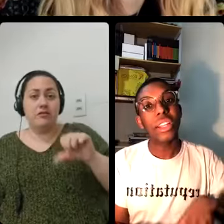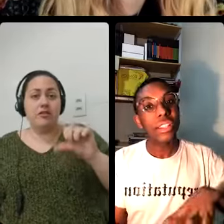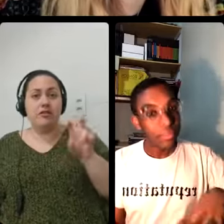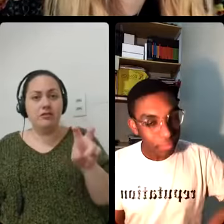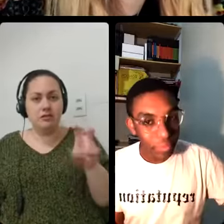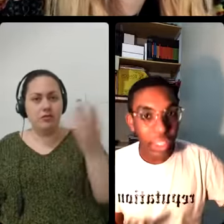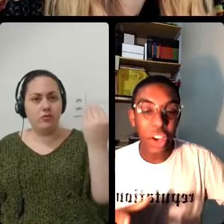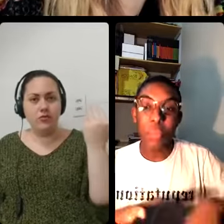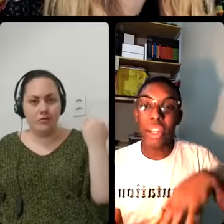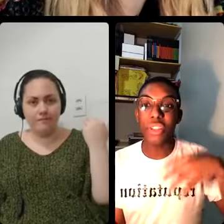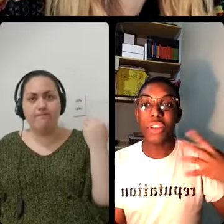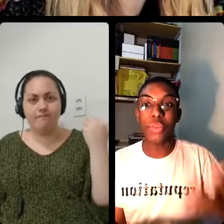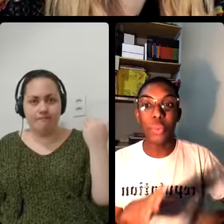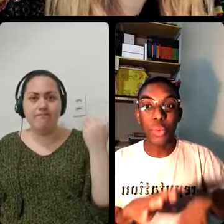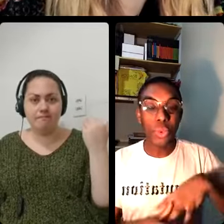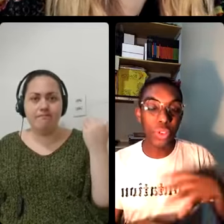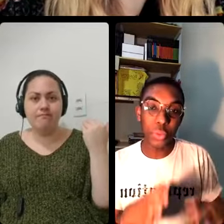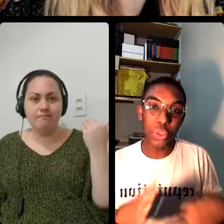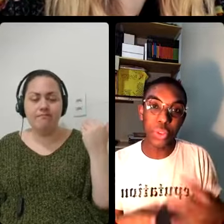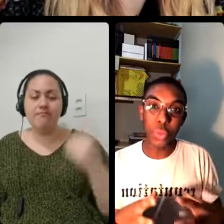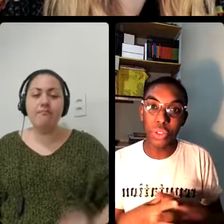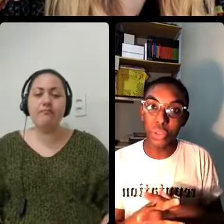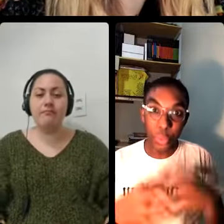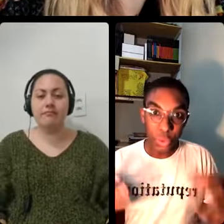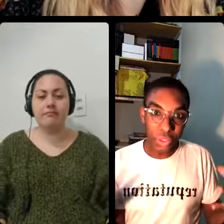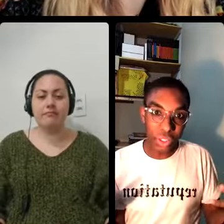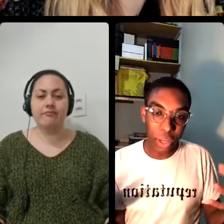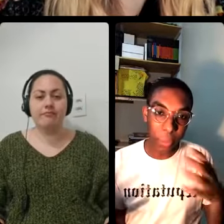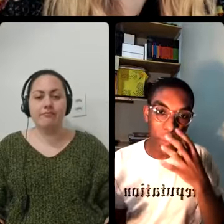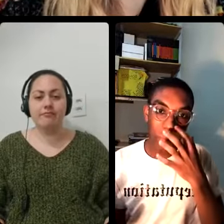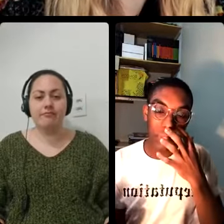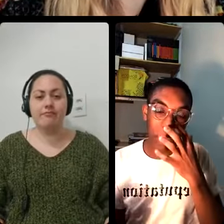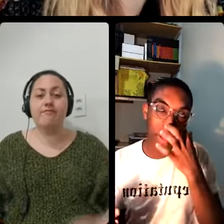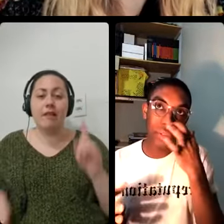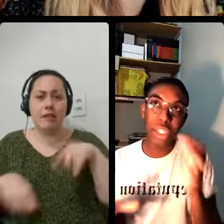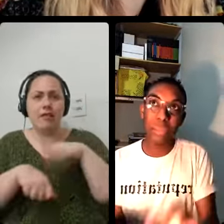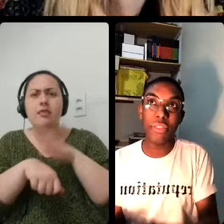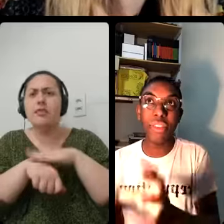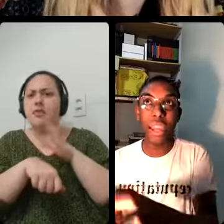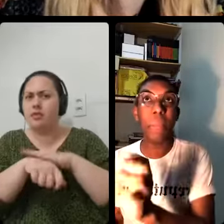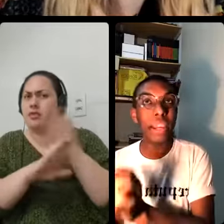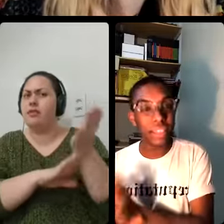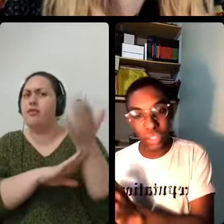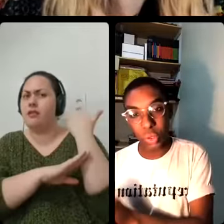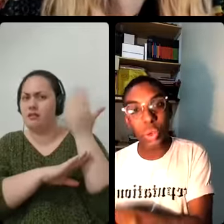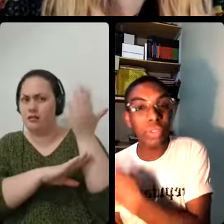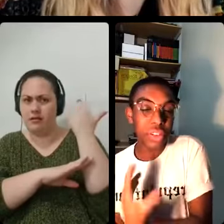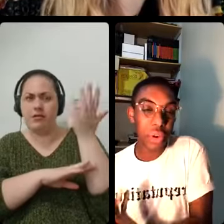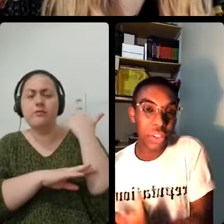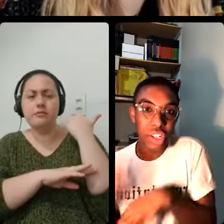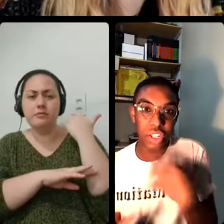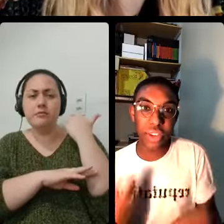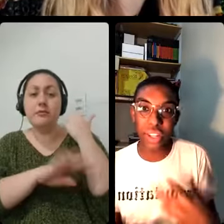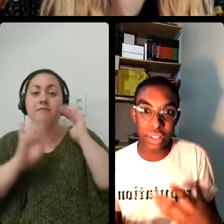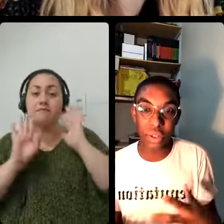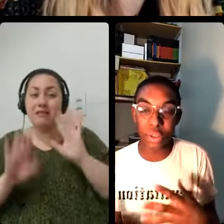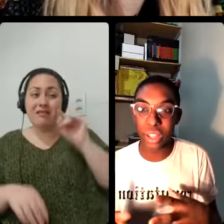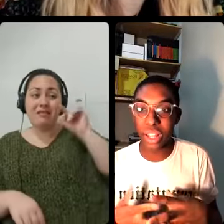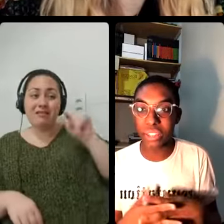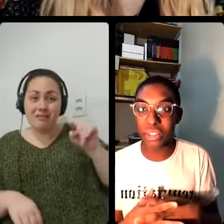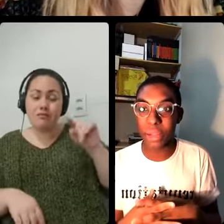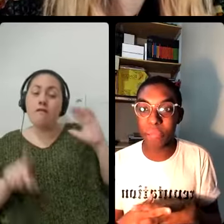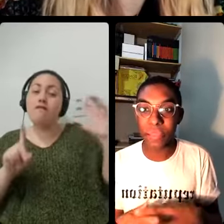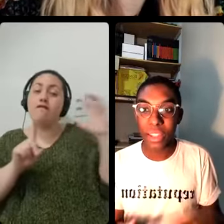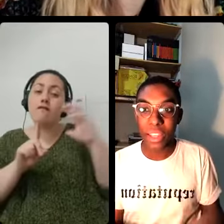Então, realmente faz muito tempo, né? Mas isso também vai impactando outras coisas que a gente vai trazendo ao longo